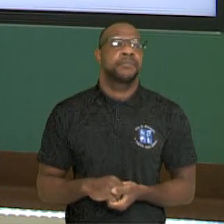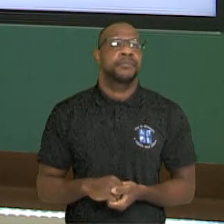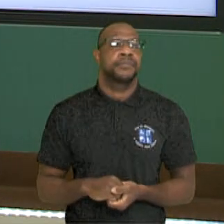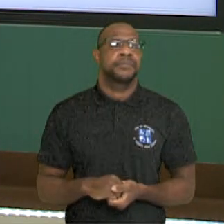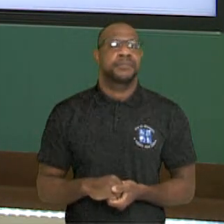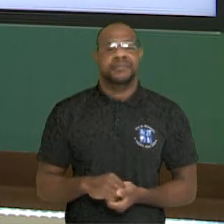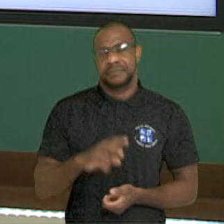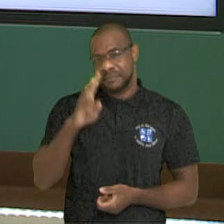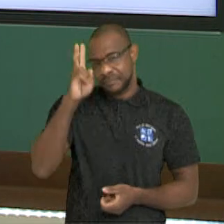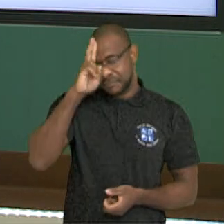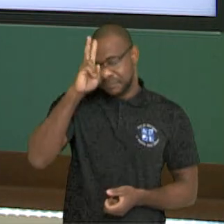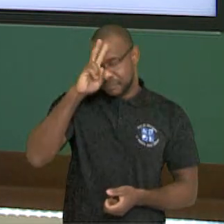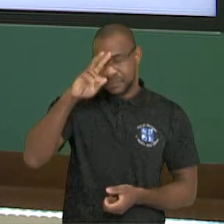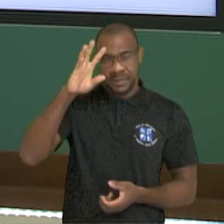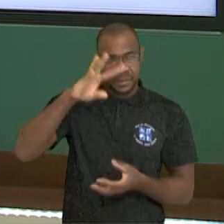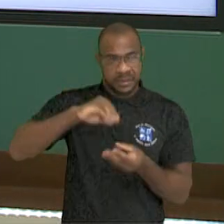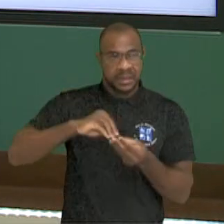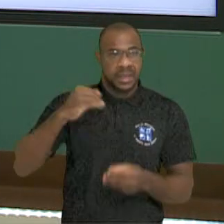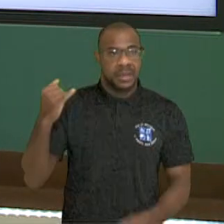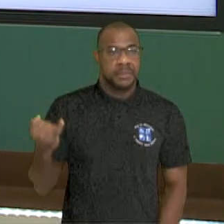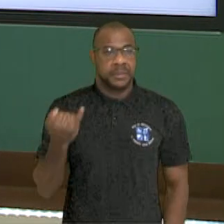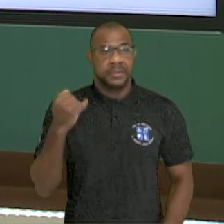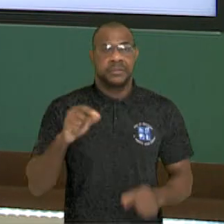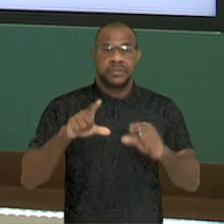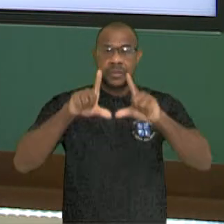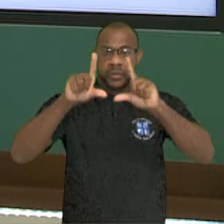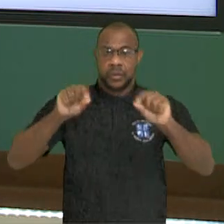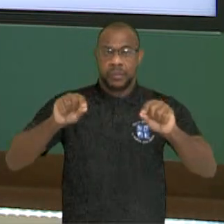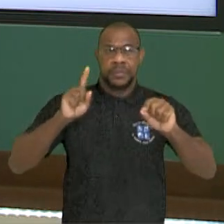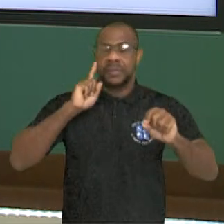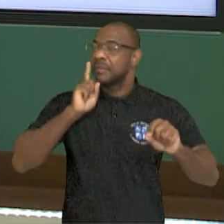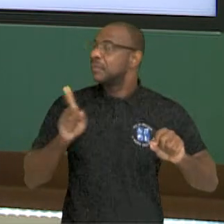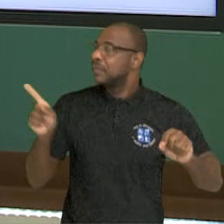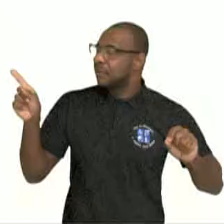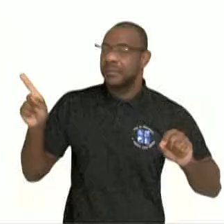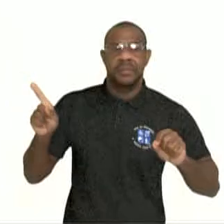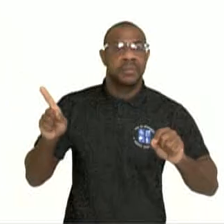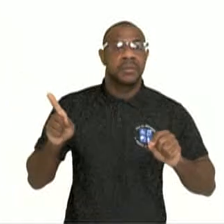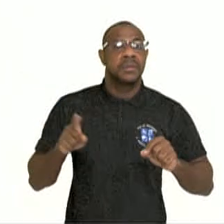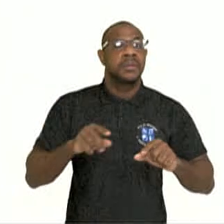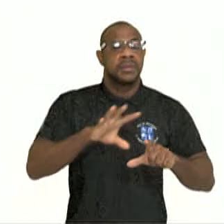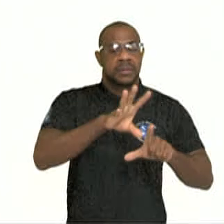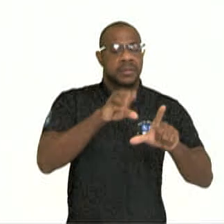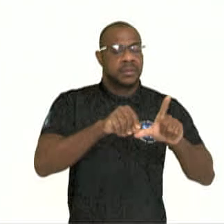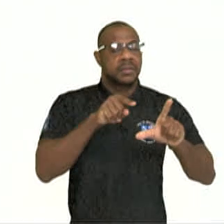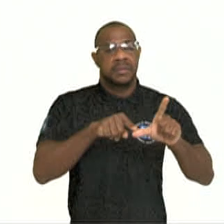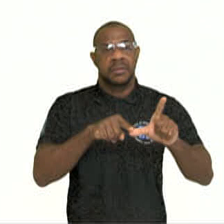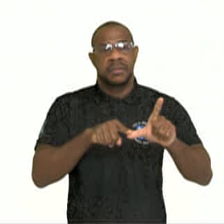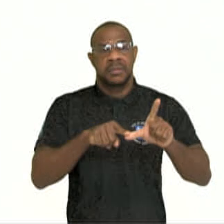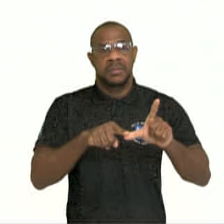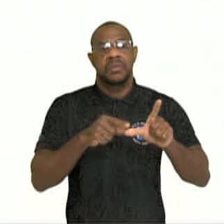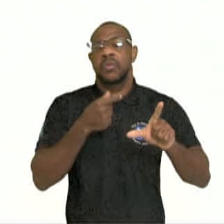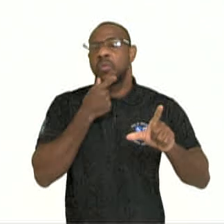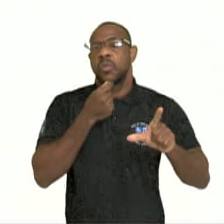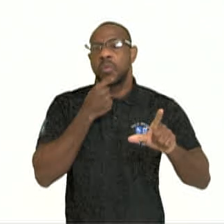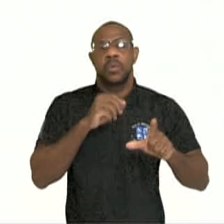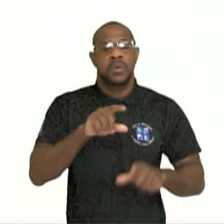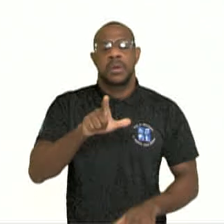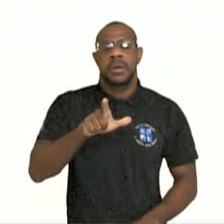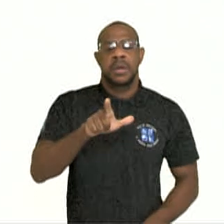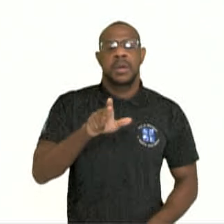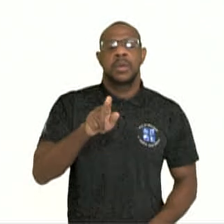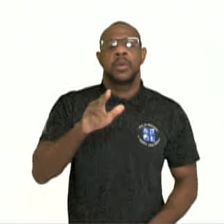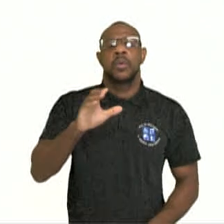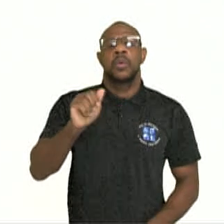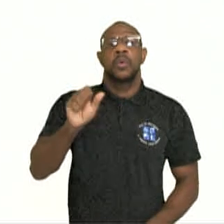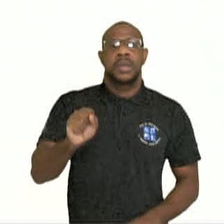Vamos relembrar aqui importante, né, esse tópico aqui. Esse cartoon então ele foi criado pelo nosso escritor e designer